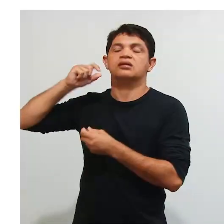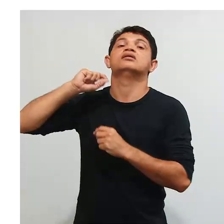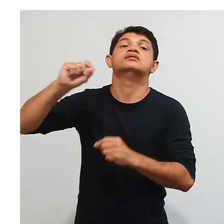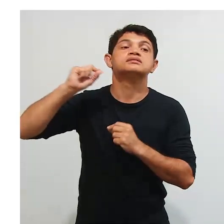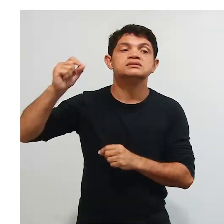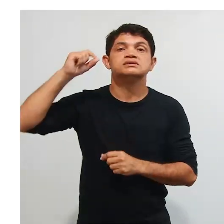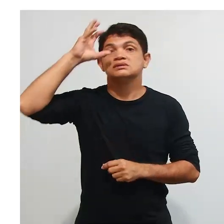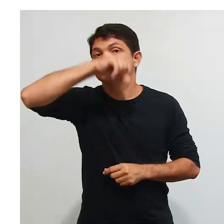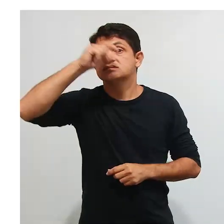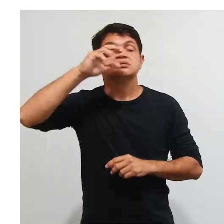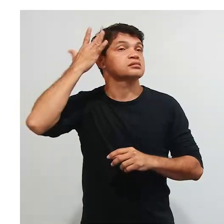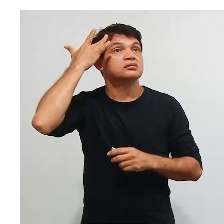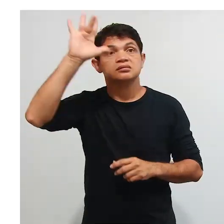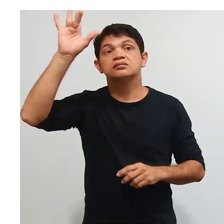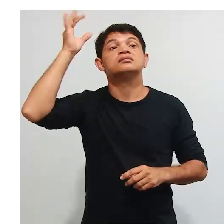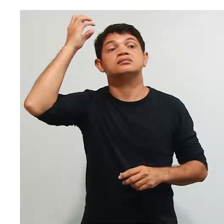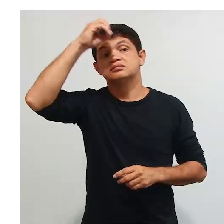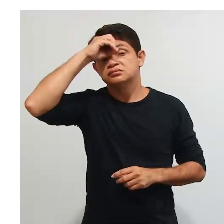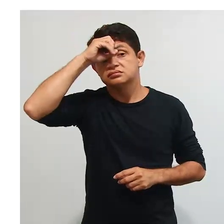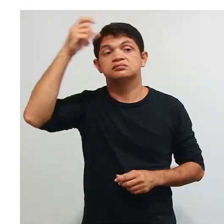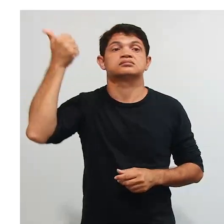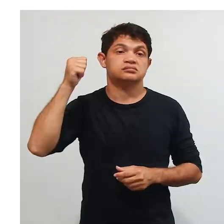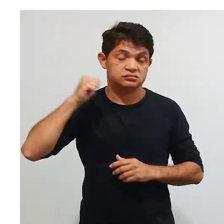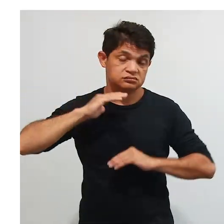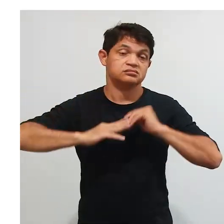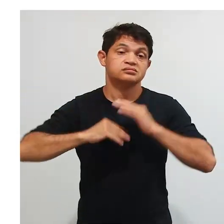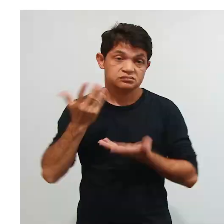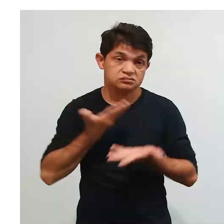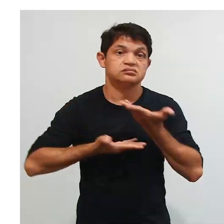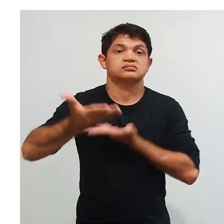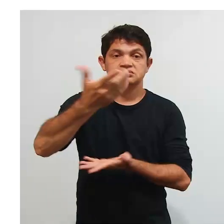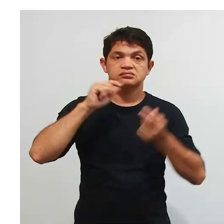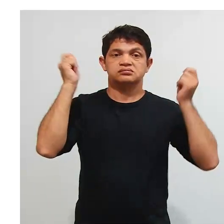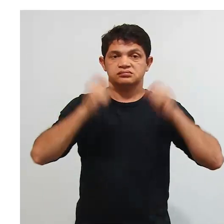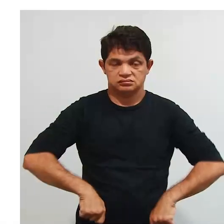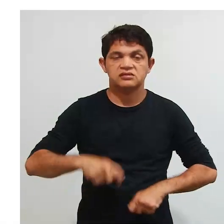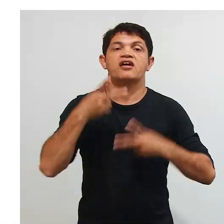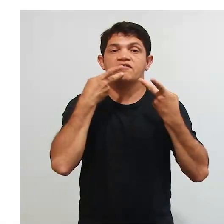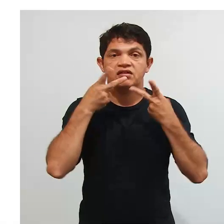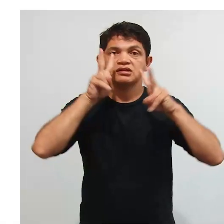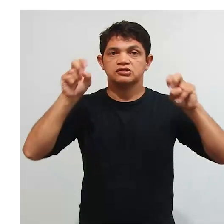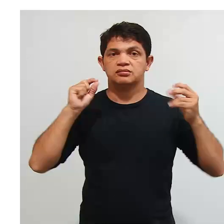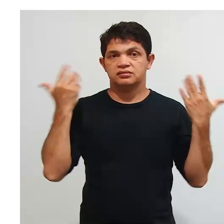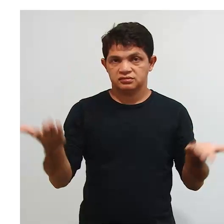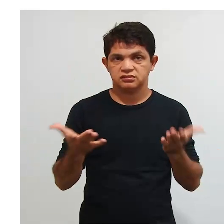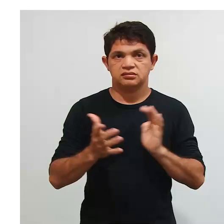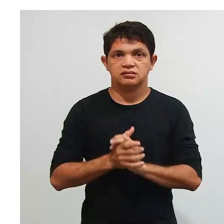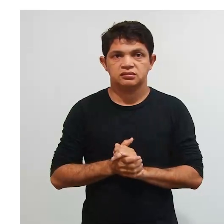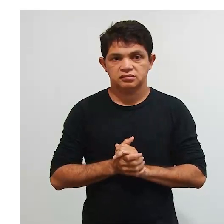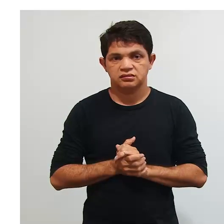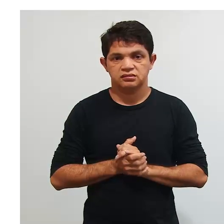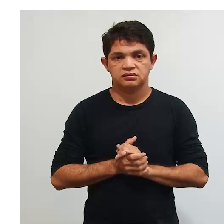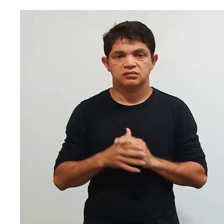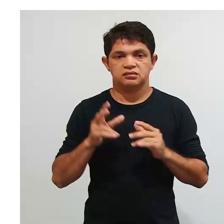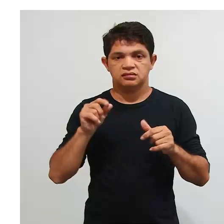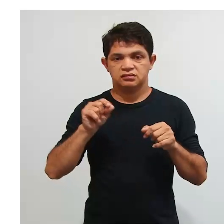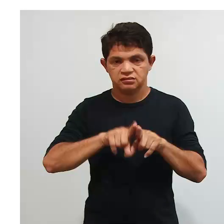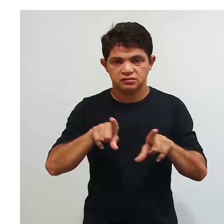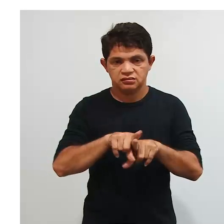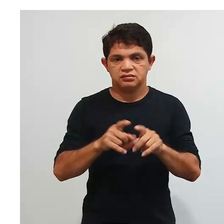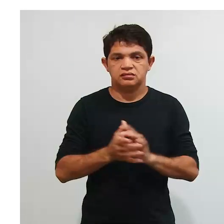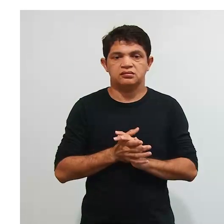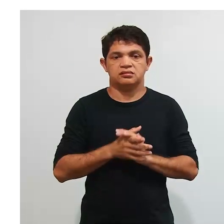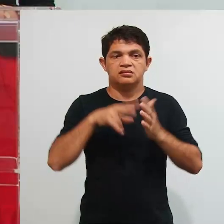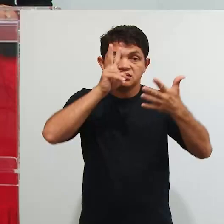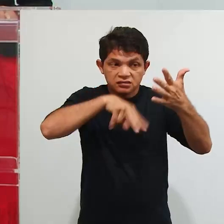do impedimento do não saber. Por que será que essa criança não está aprendendo, né? Esse artigo ele vai falar sobre isso.